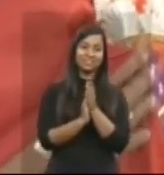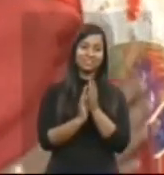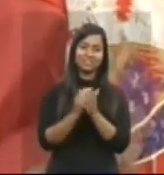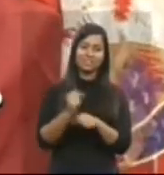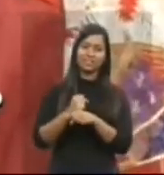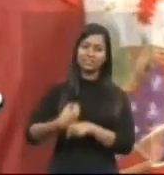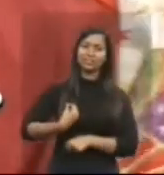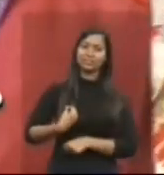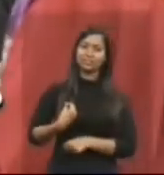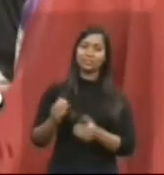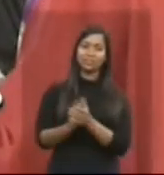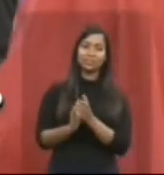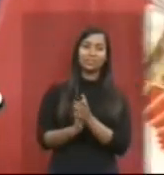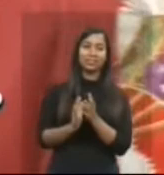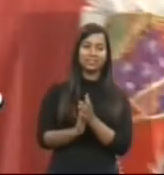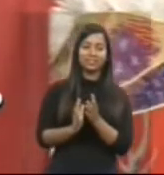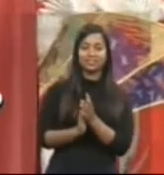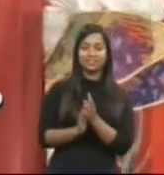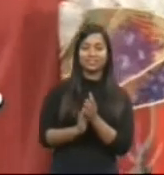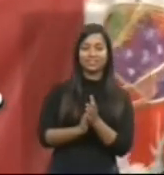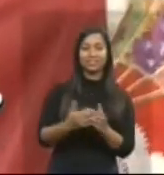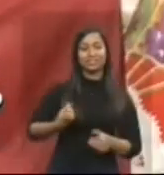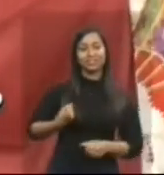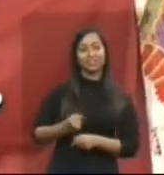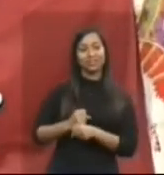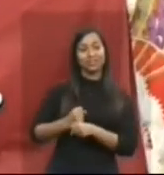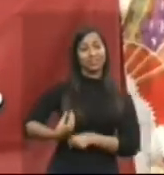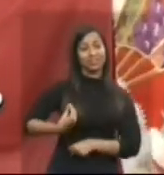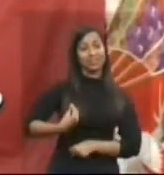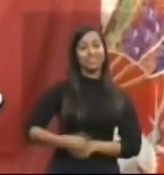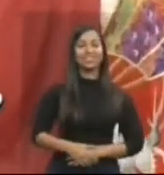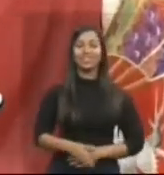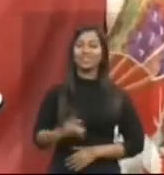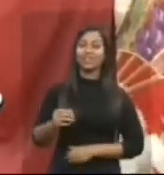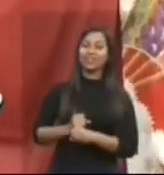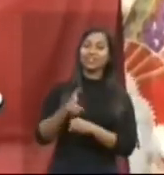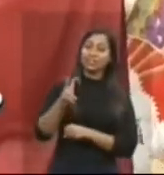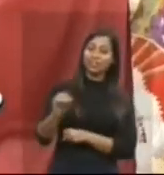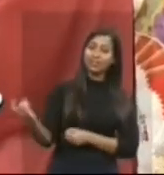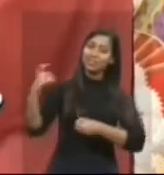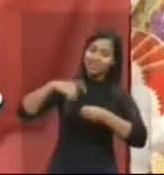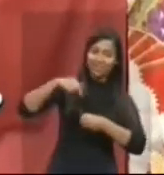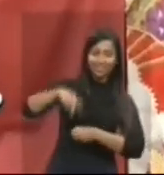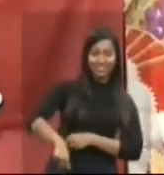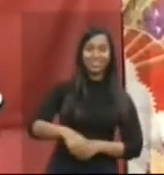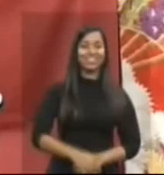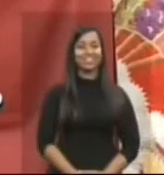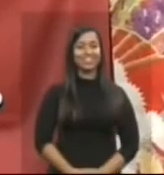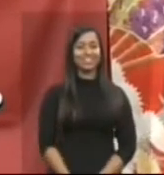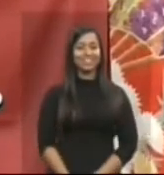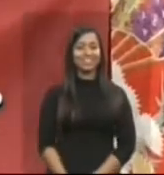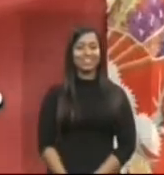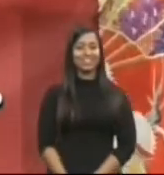Muitos anos de vida. Parabéns. Que venha celebrar seus 50 anos aqui entre nós. Que